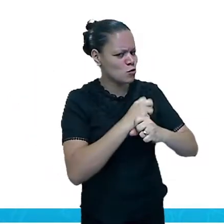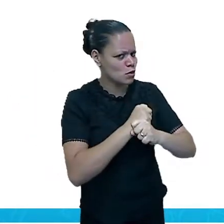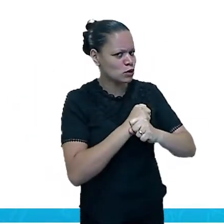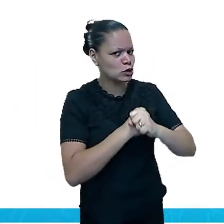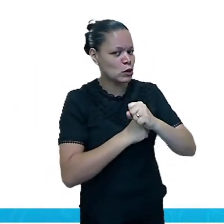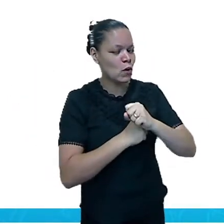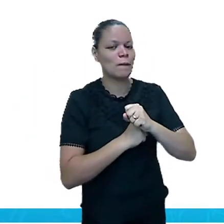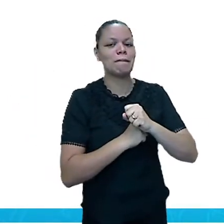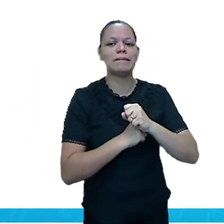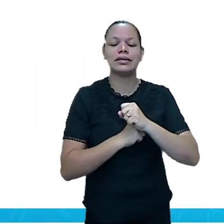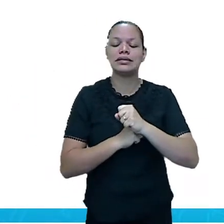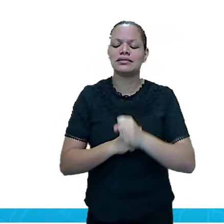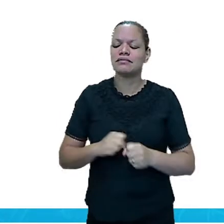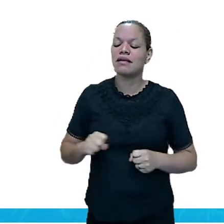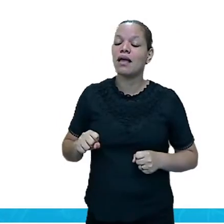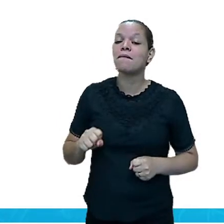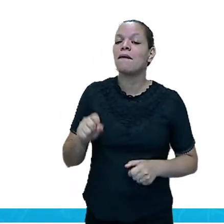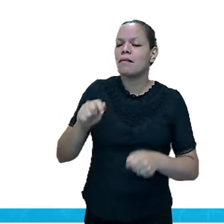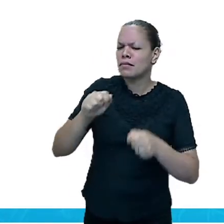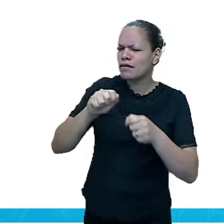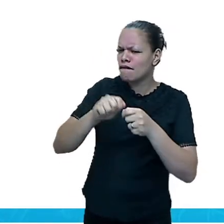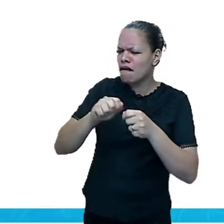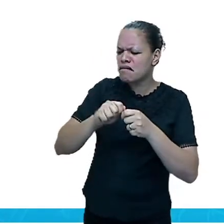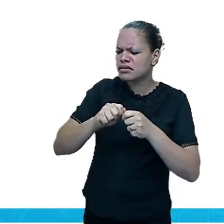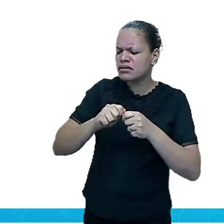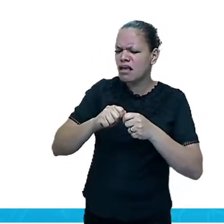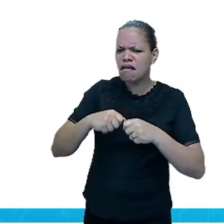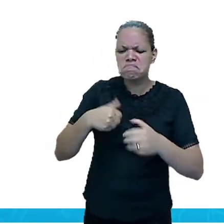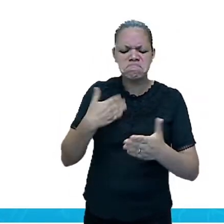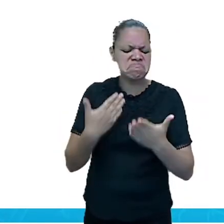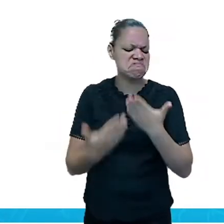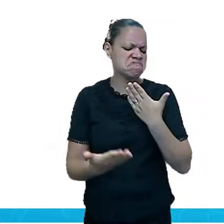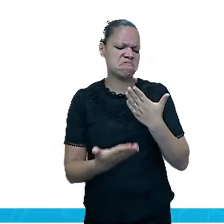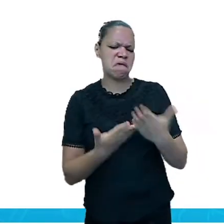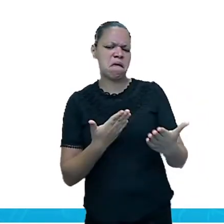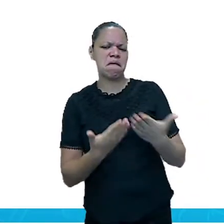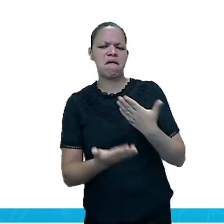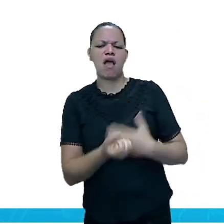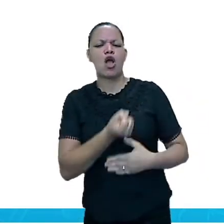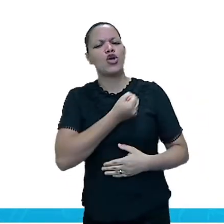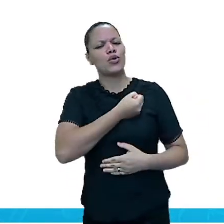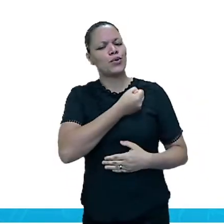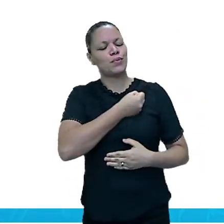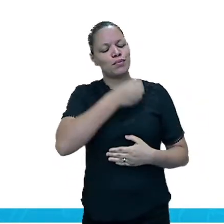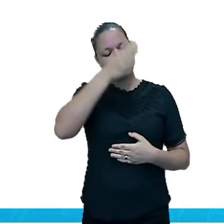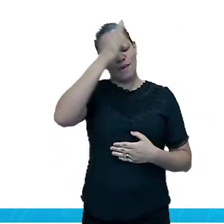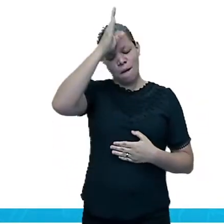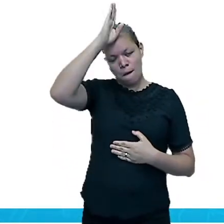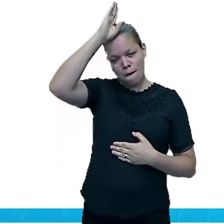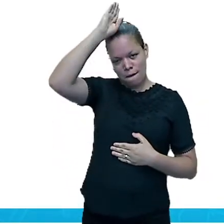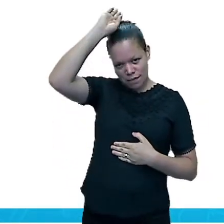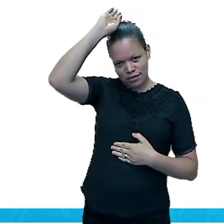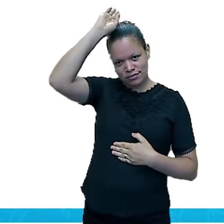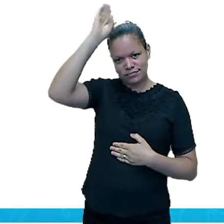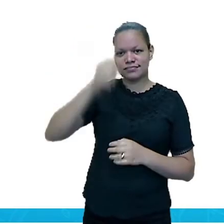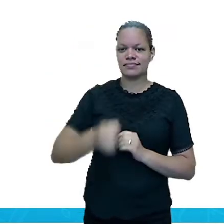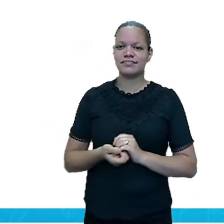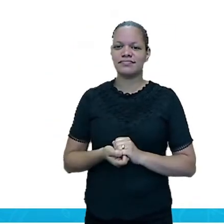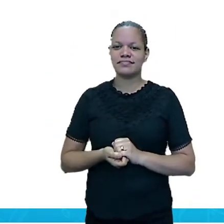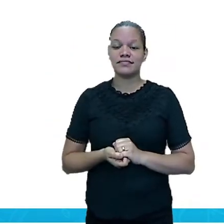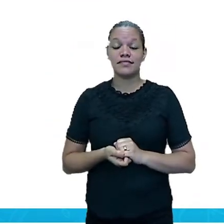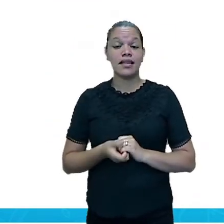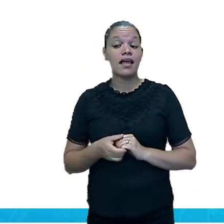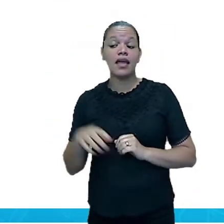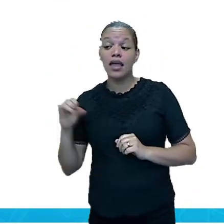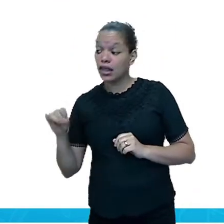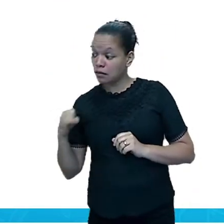construir qualquer outro número romano. E uma coisa super interessante que vocês podem notar aí, que o algarismo 0, vou